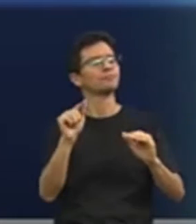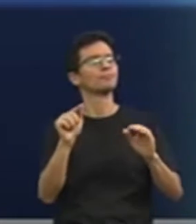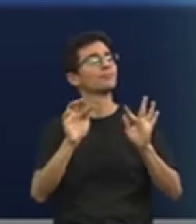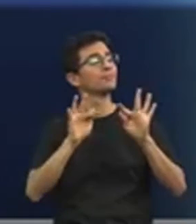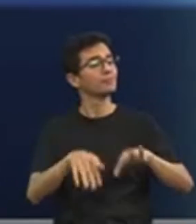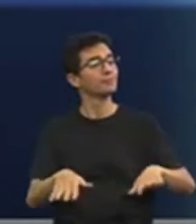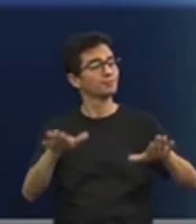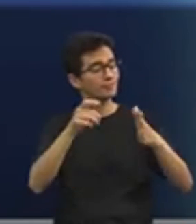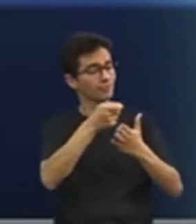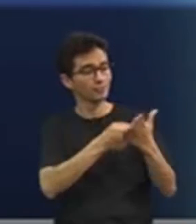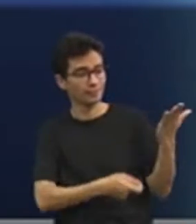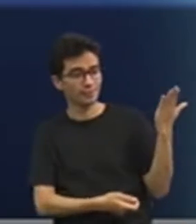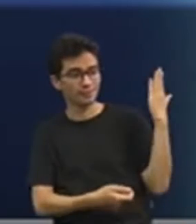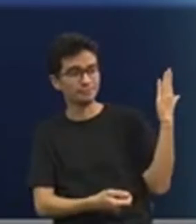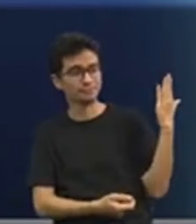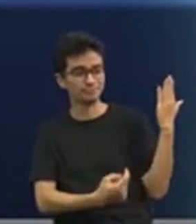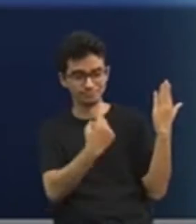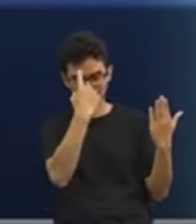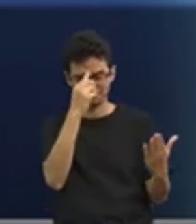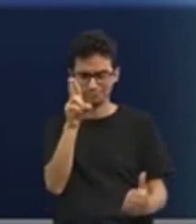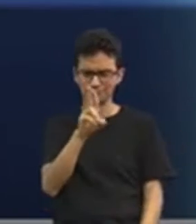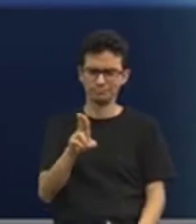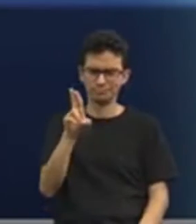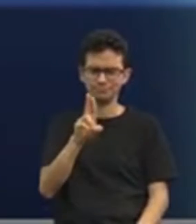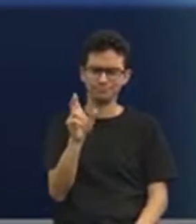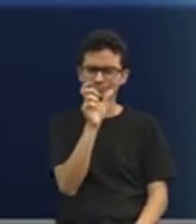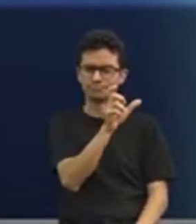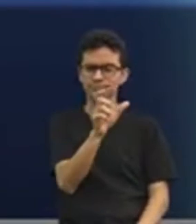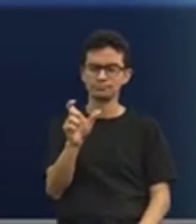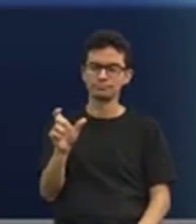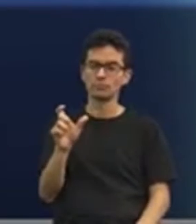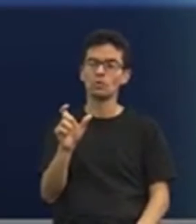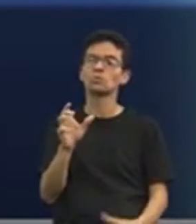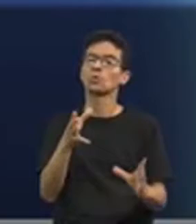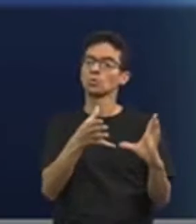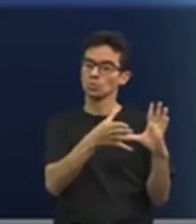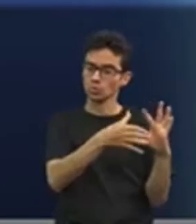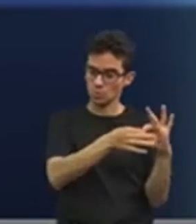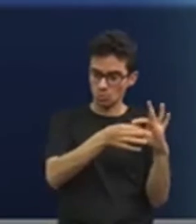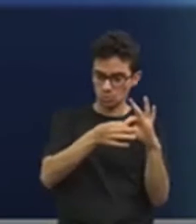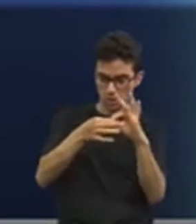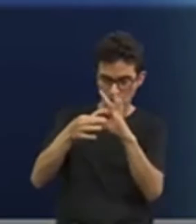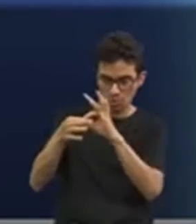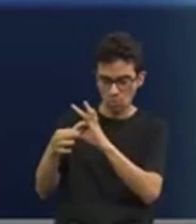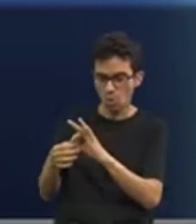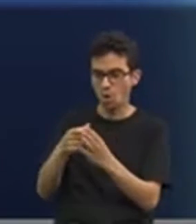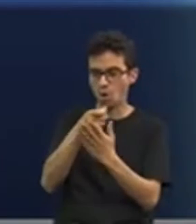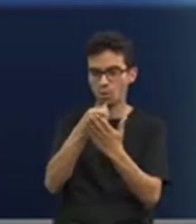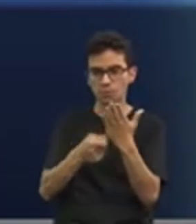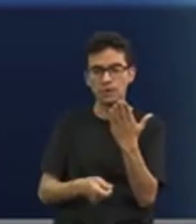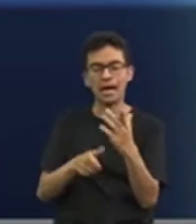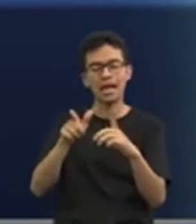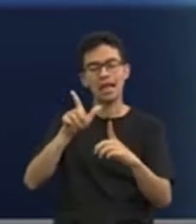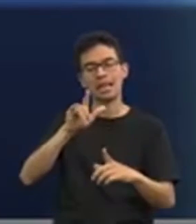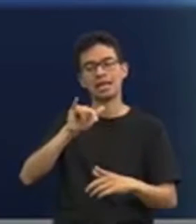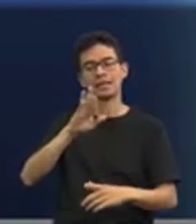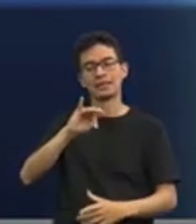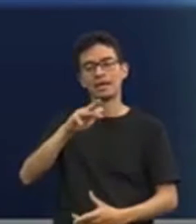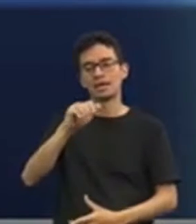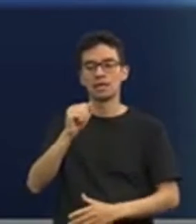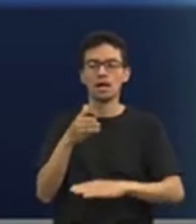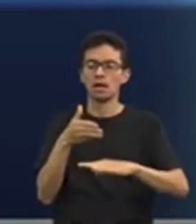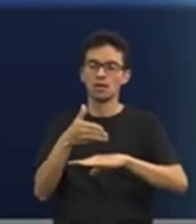final aqui do texto ó em palavras usuais aqui o conteúdo de uma obra a área só a